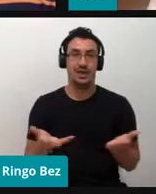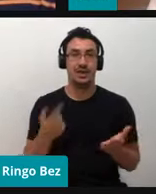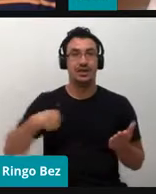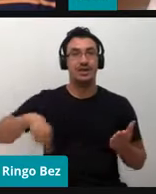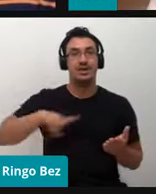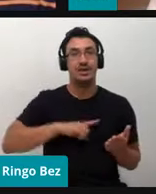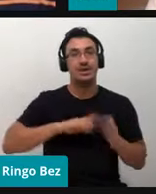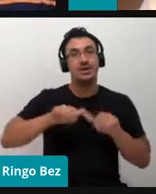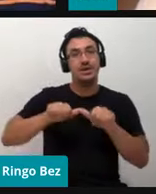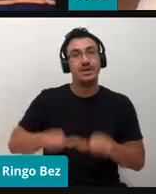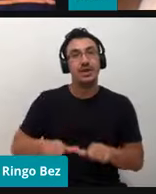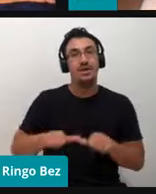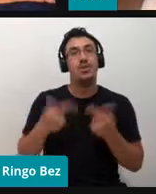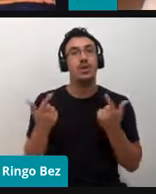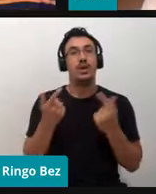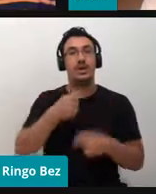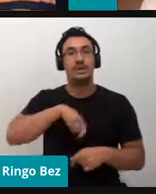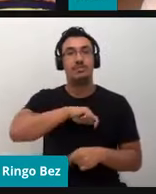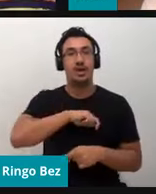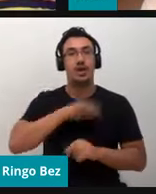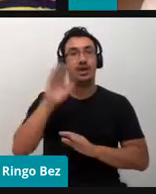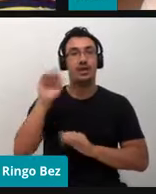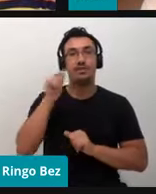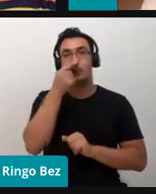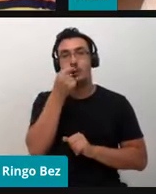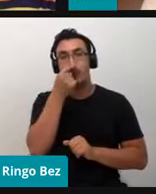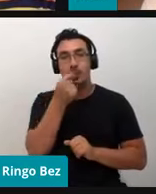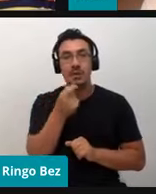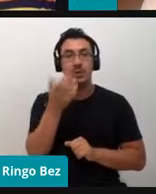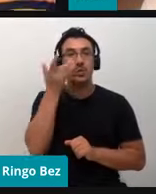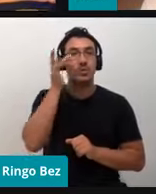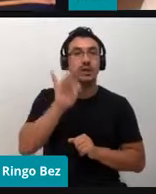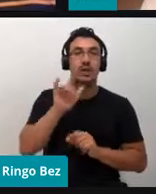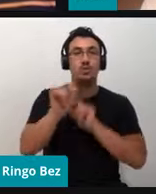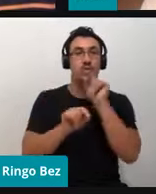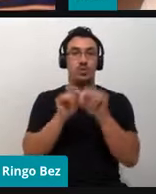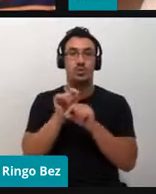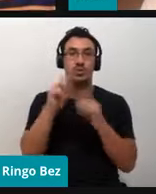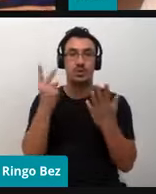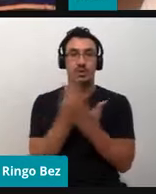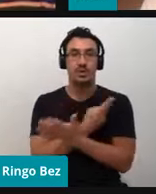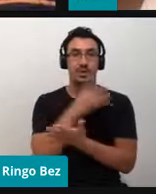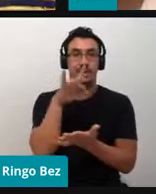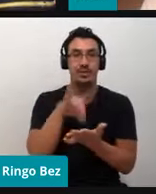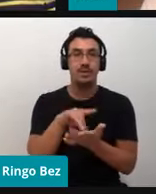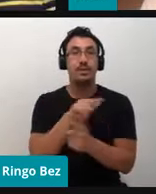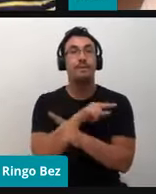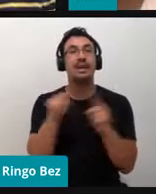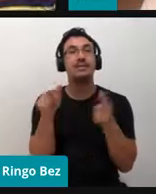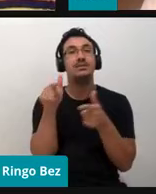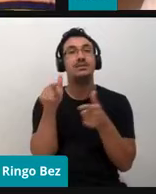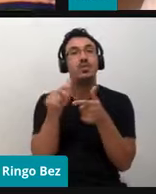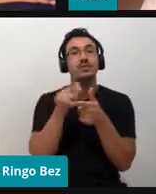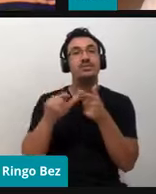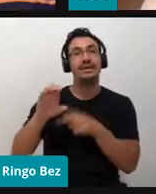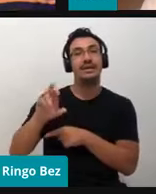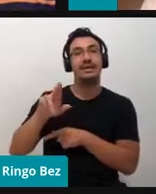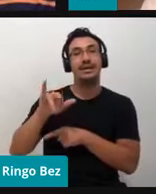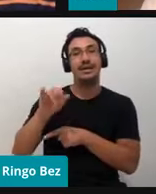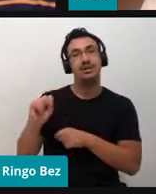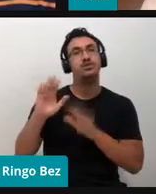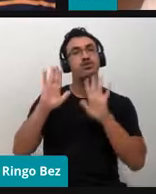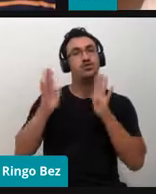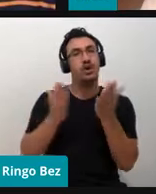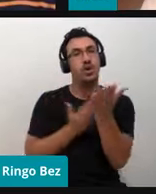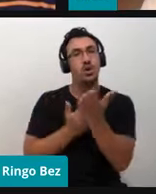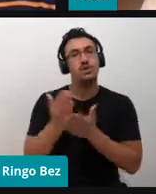quarentena durante a gripe espanhola, né? Então a gente não sabe o que é isso. Mas essas crises estão sendo alertadas desde o final